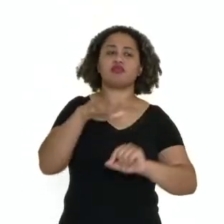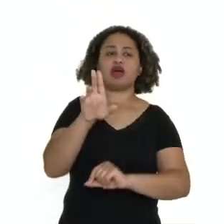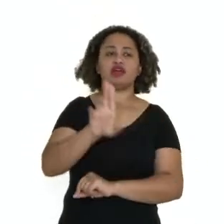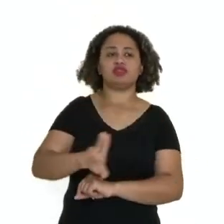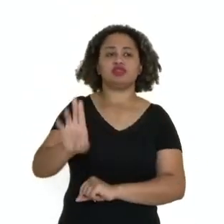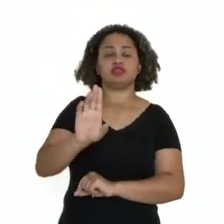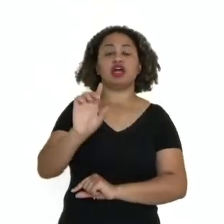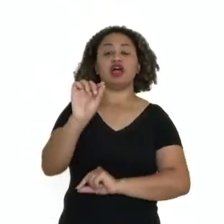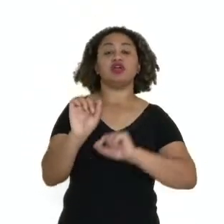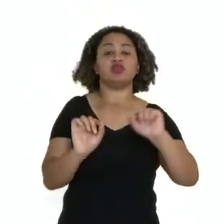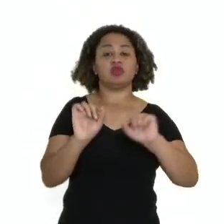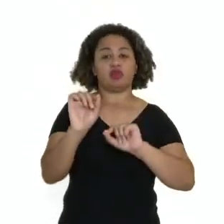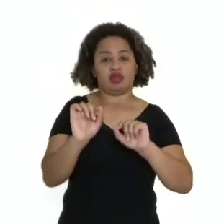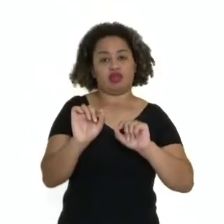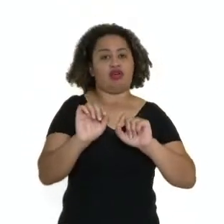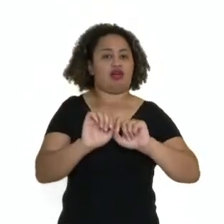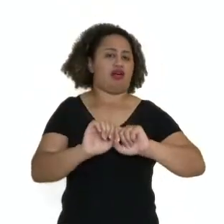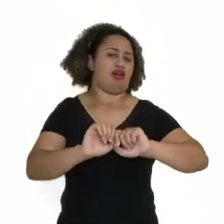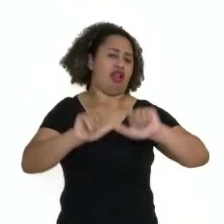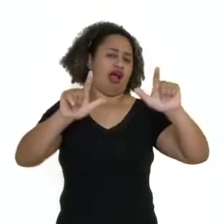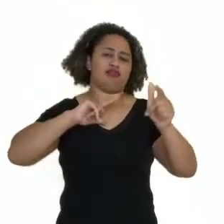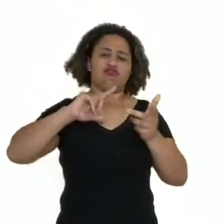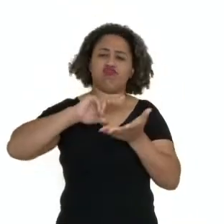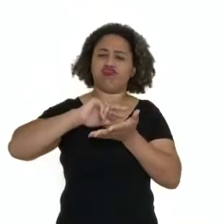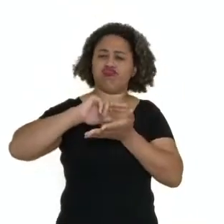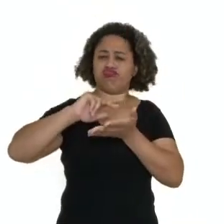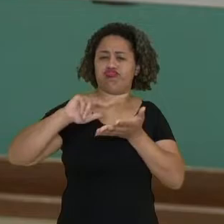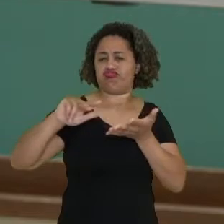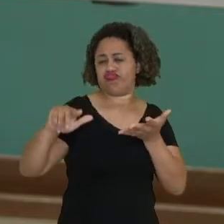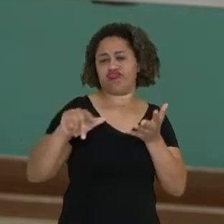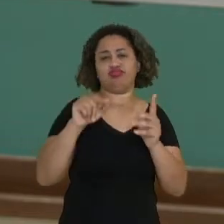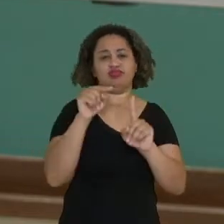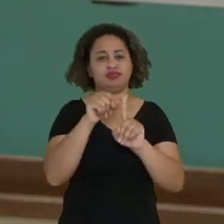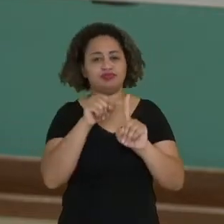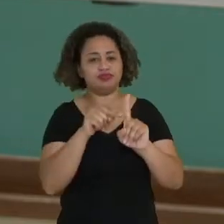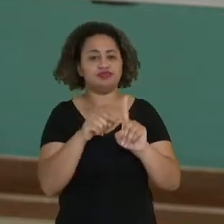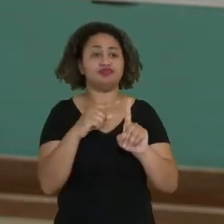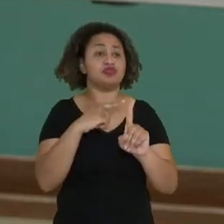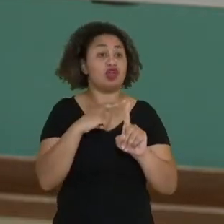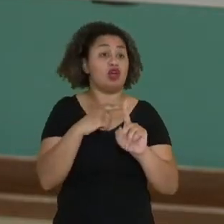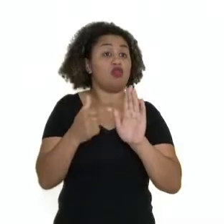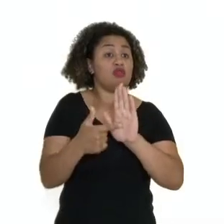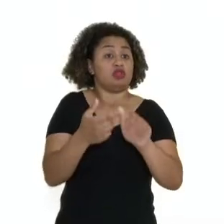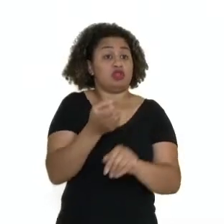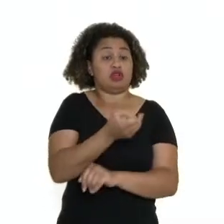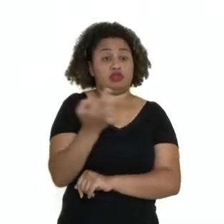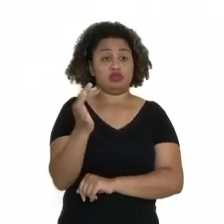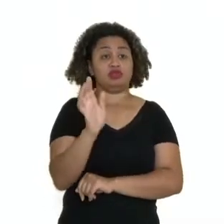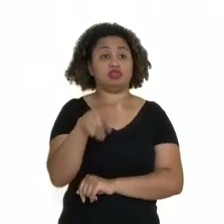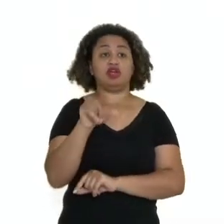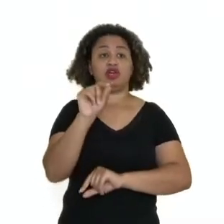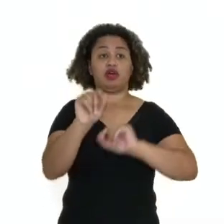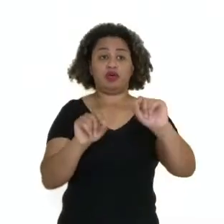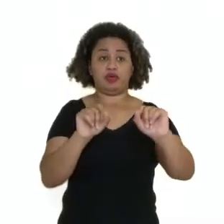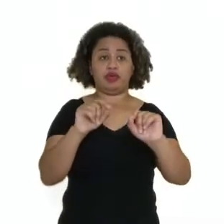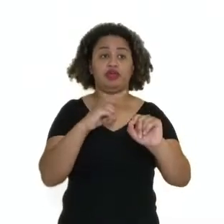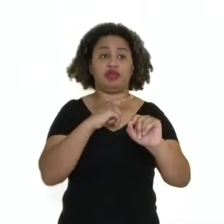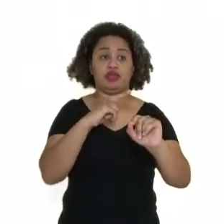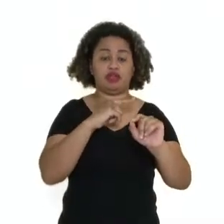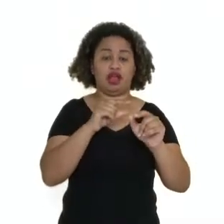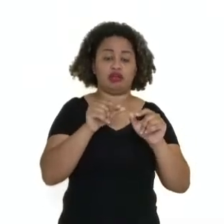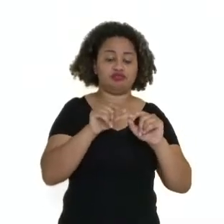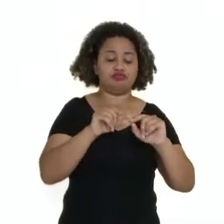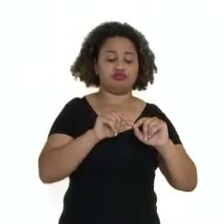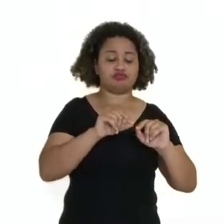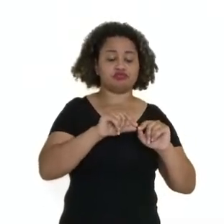utilizados, quais são? Claro, tem uma infinidade de outros modelos, né? Eu coloquei alguns aqui. O gráfico de